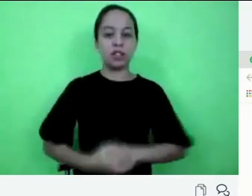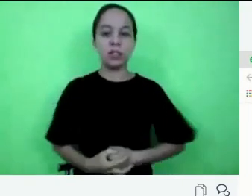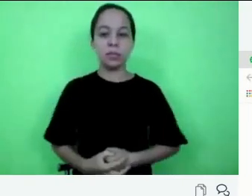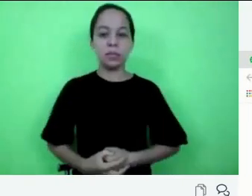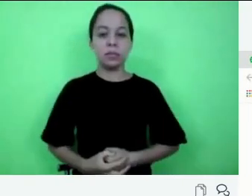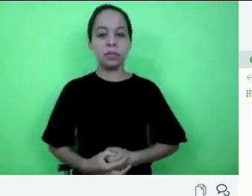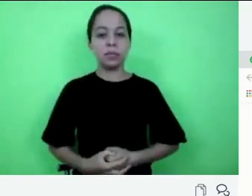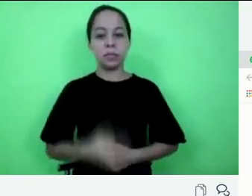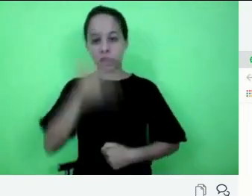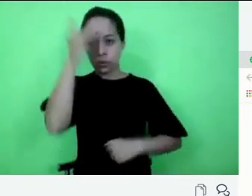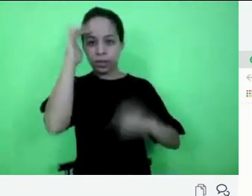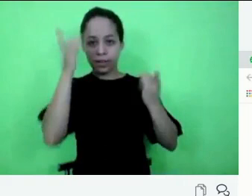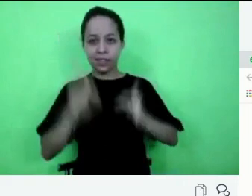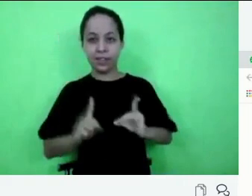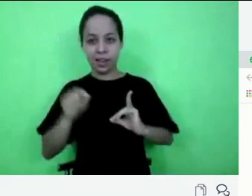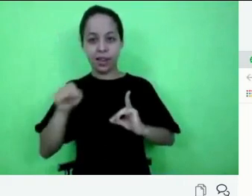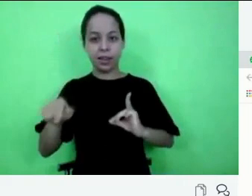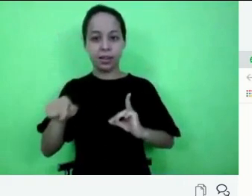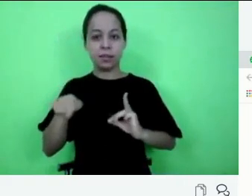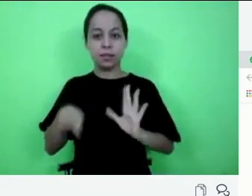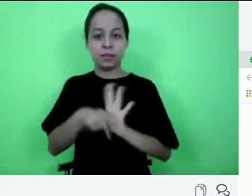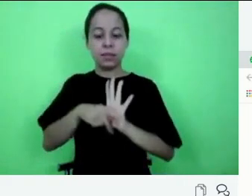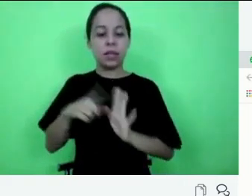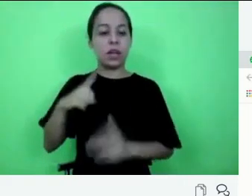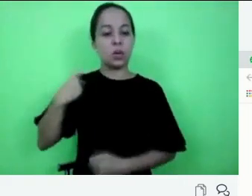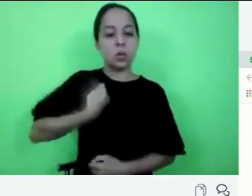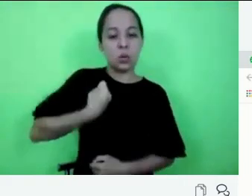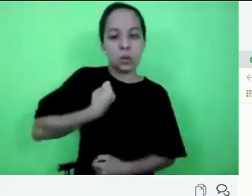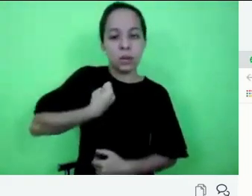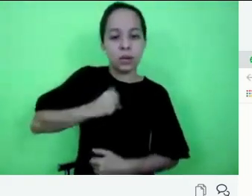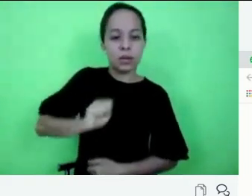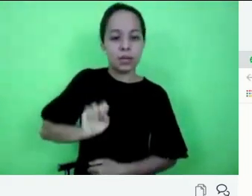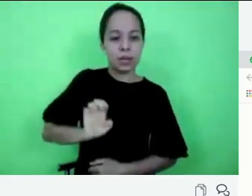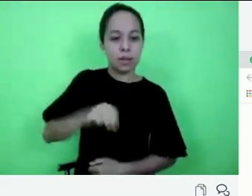O número da semente utilizada logo no final da listagem.